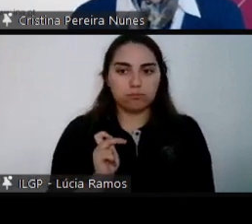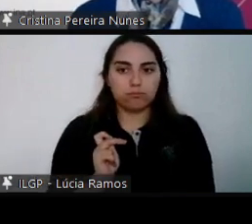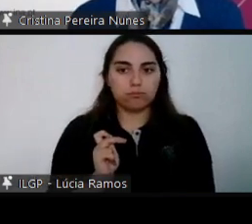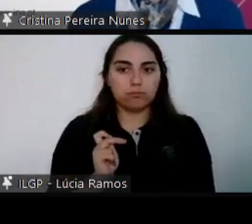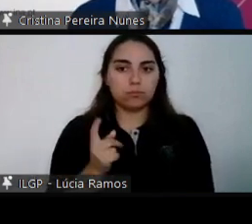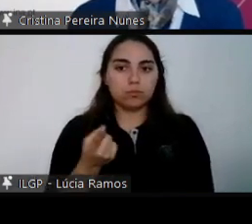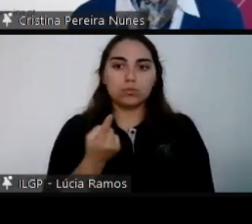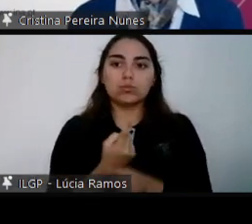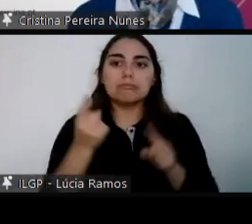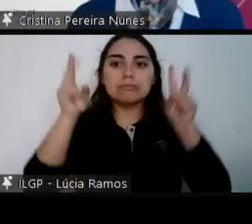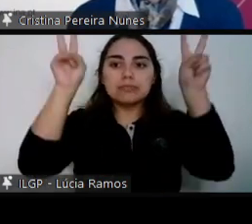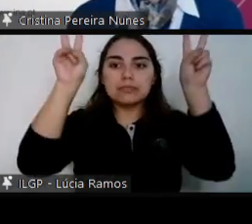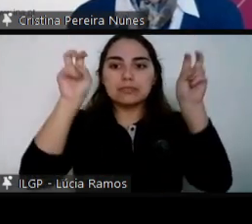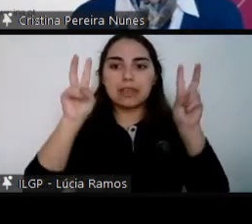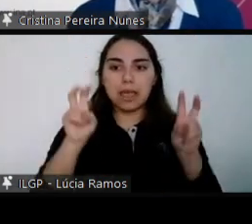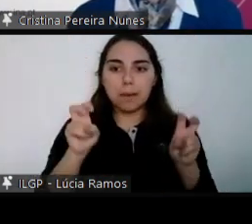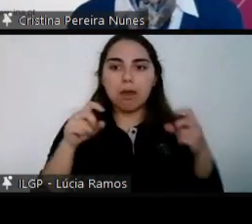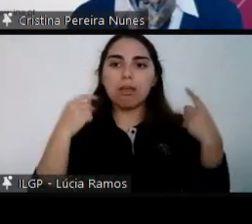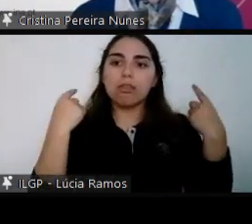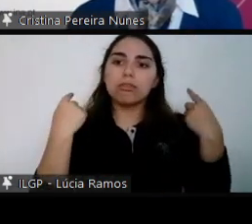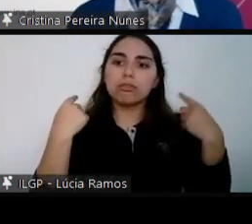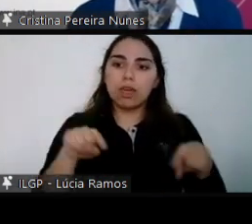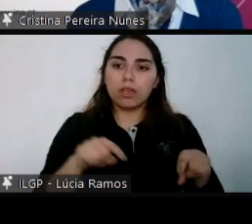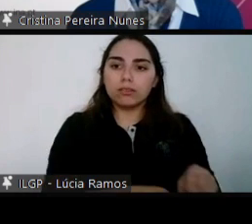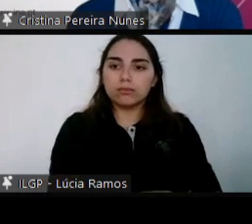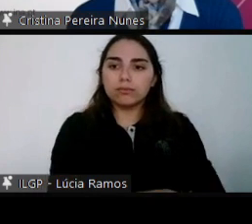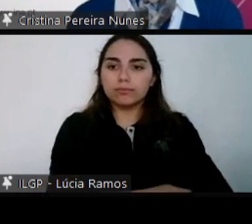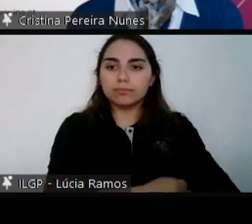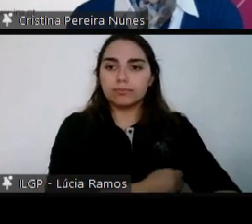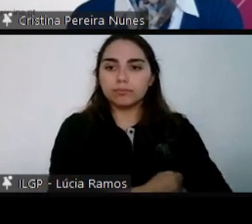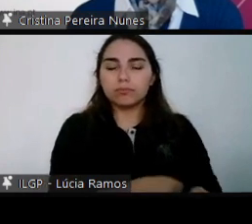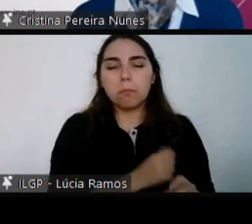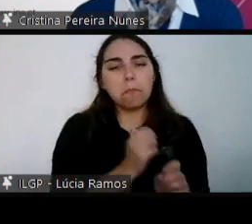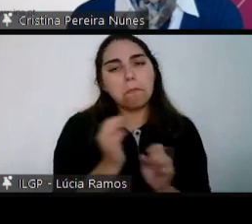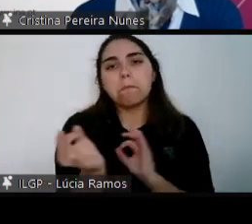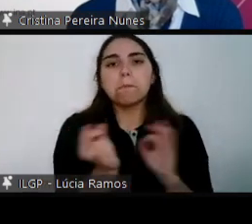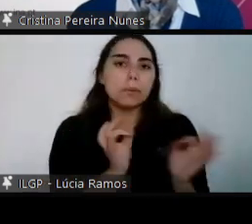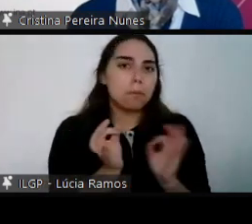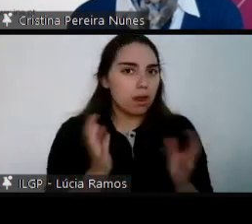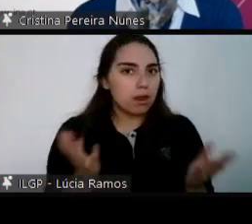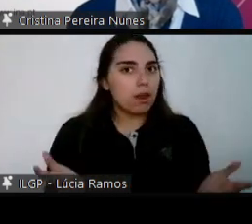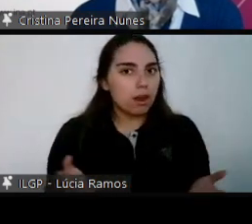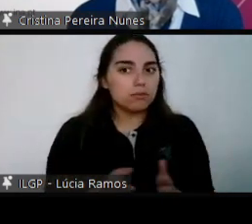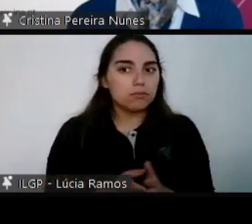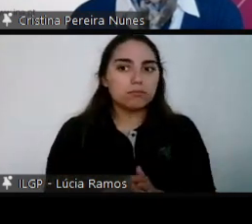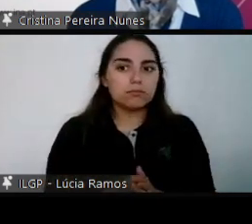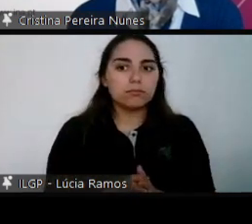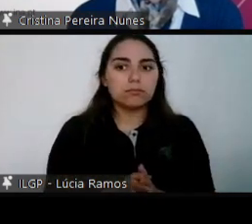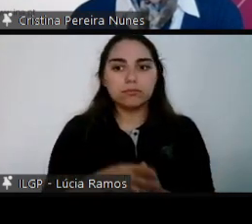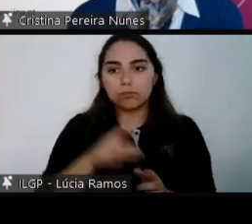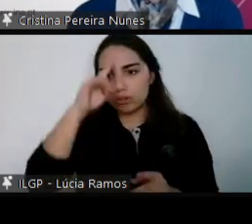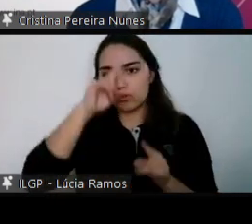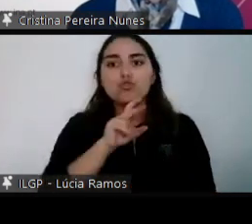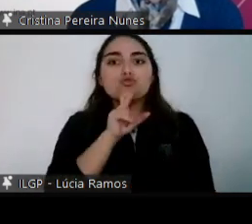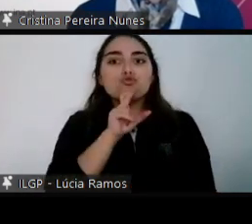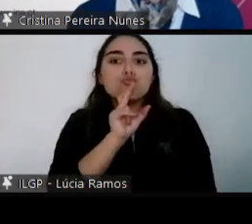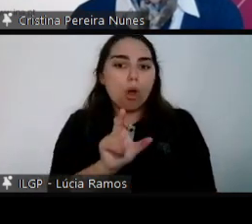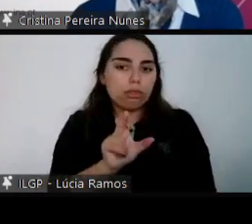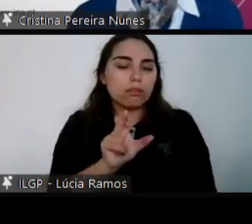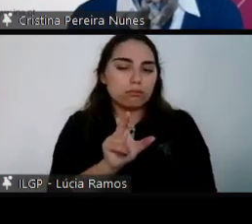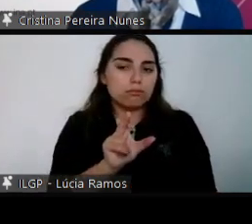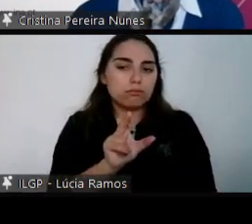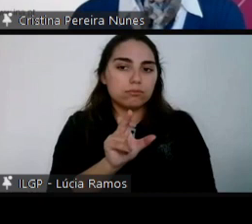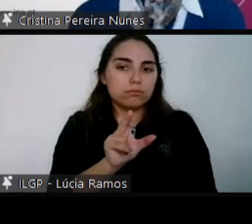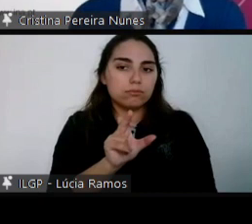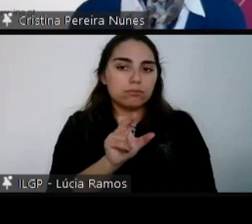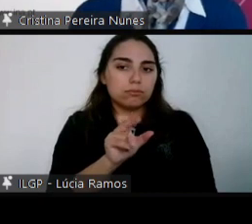matérias inserem-se também no processo de autoaprendizagem, e começar a preparar para dar resposta a uma necessidade muito grande que nós temos, quer